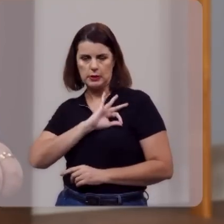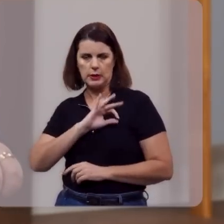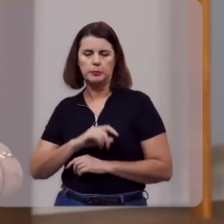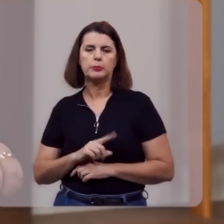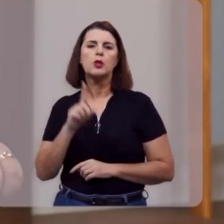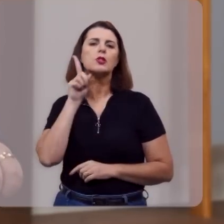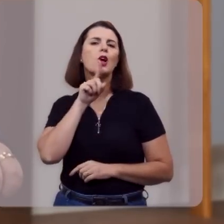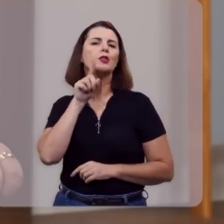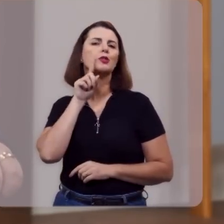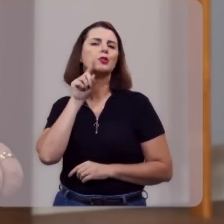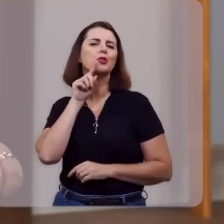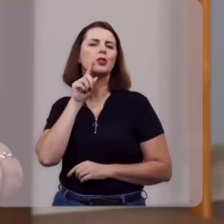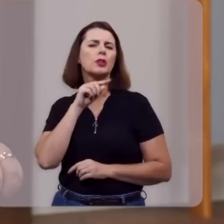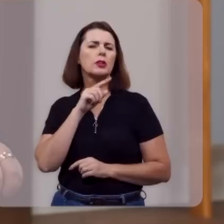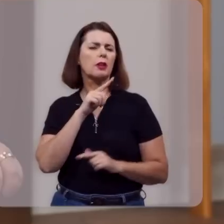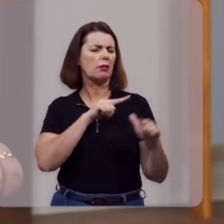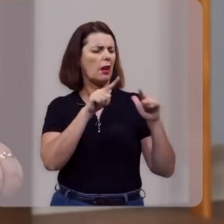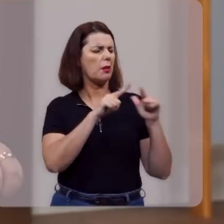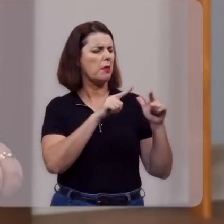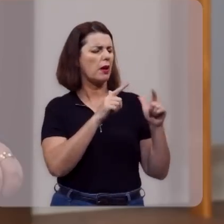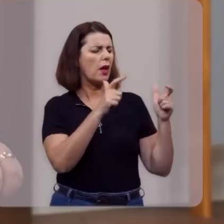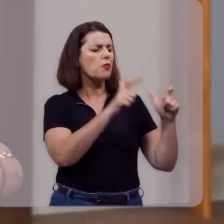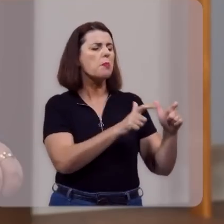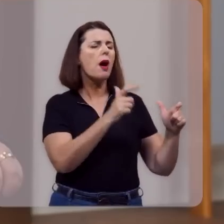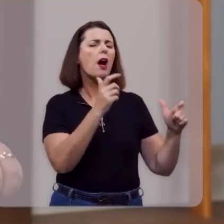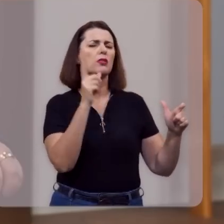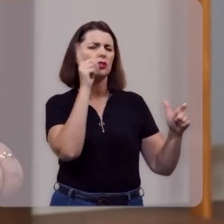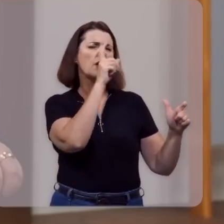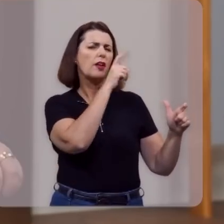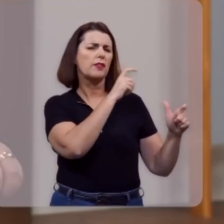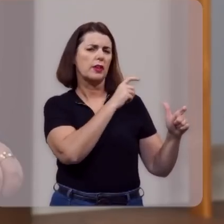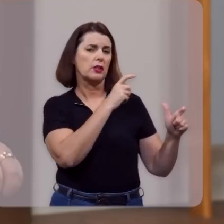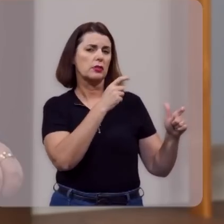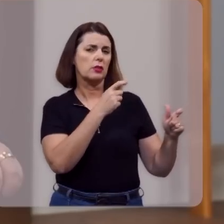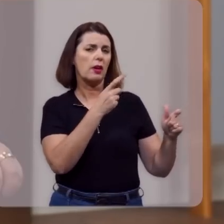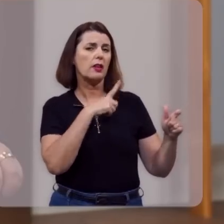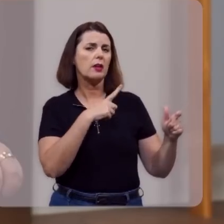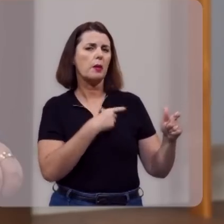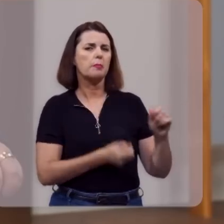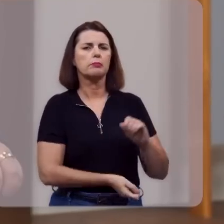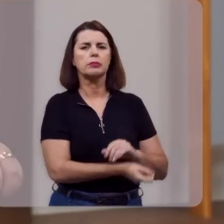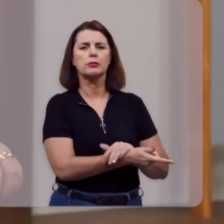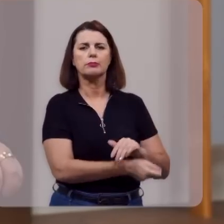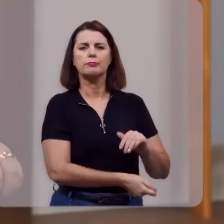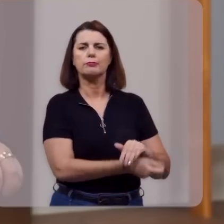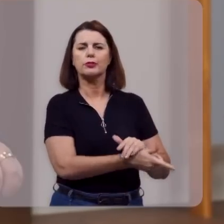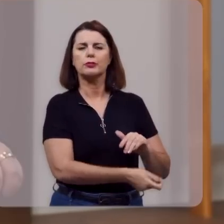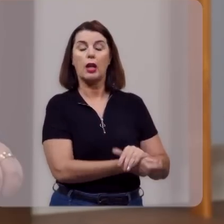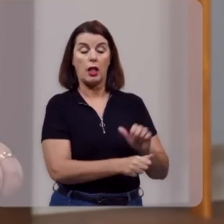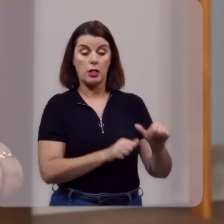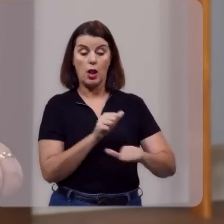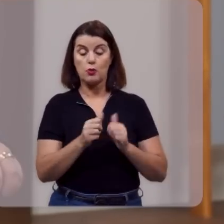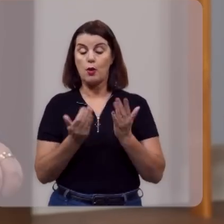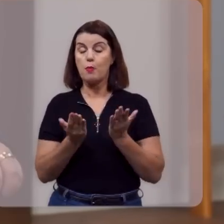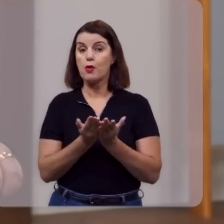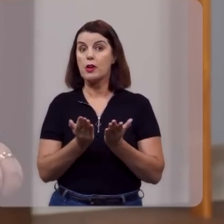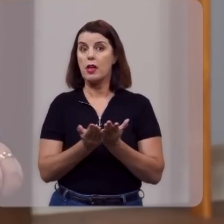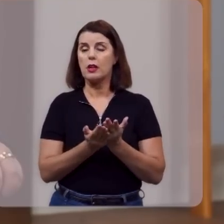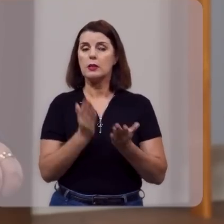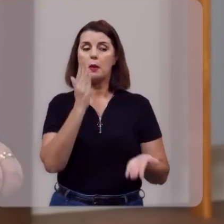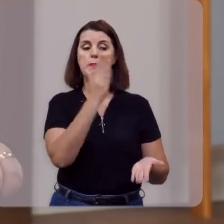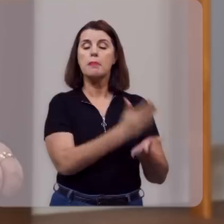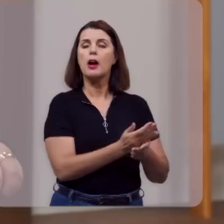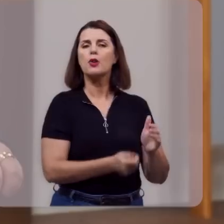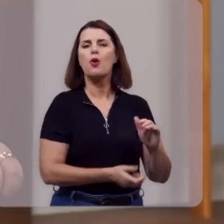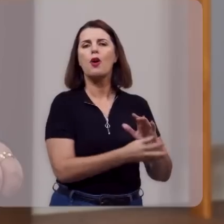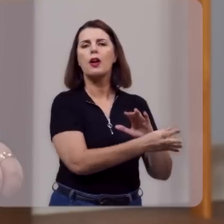Estados Unidos que trabalhava num bairro muito complicado. E os policiais recebiam propina naquele bairro. E ele foi convertido a Cristo e